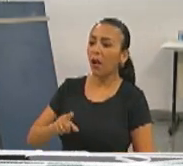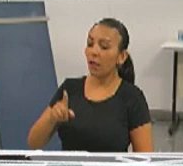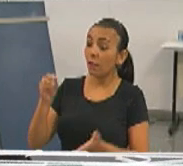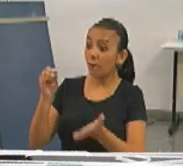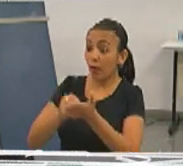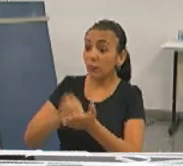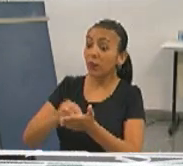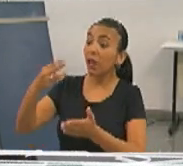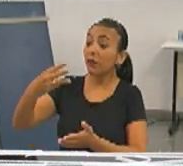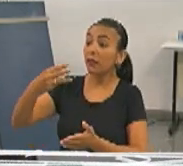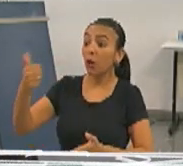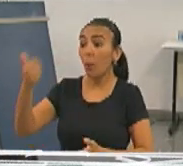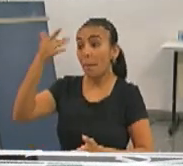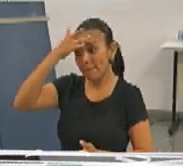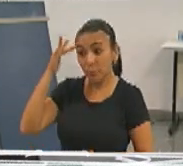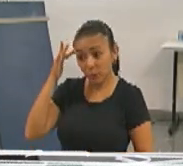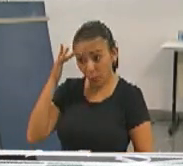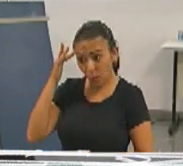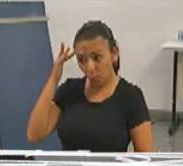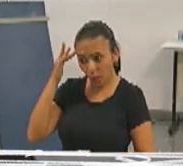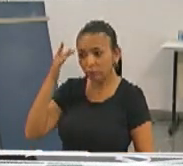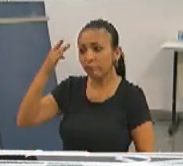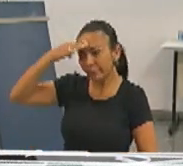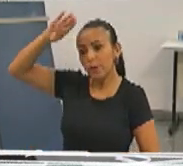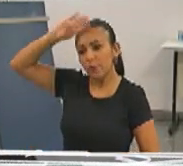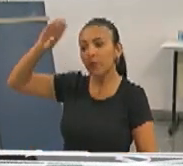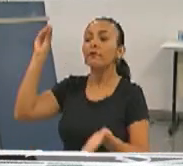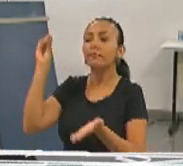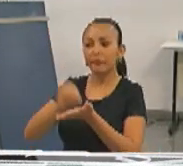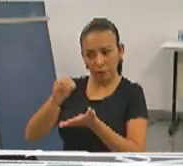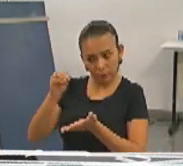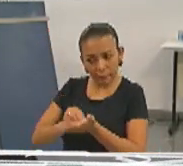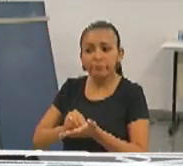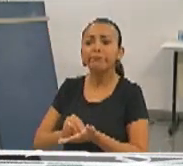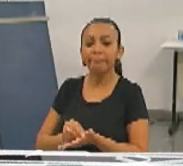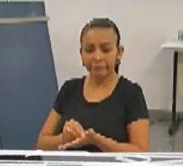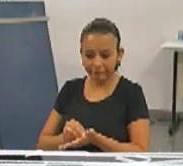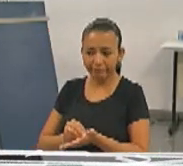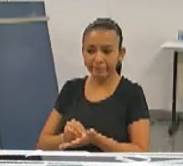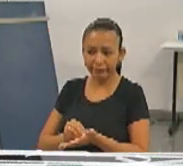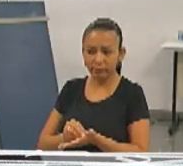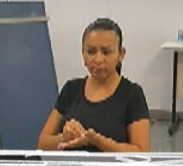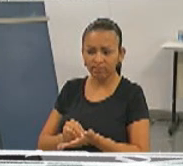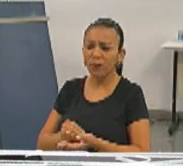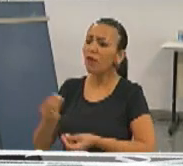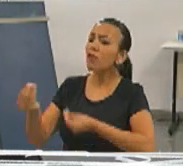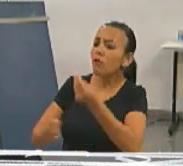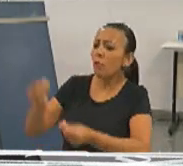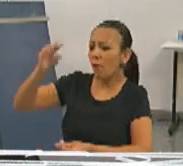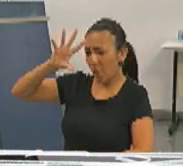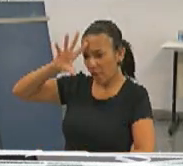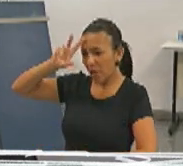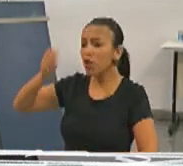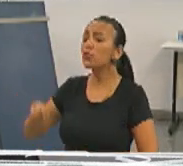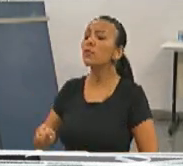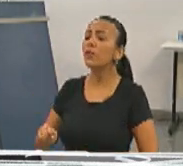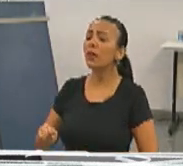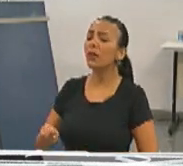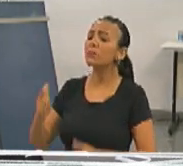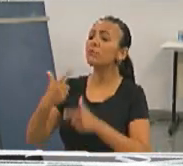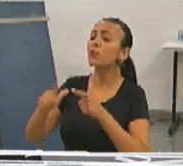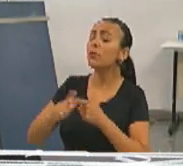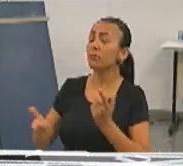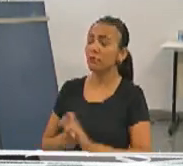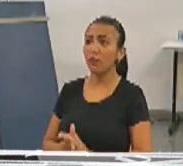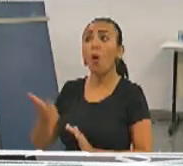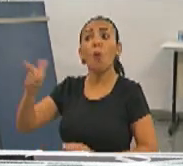né, 31 pessoas no corpo de enfermagem aqui do HU. Né. E como que a gente resolve essa situação? Aí, por